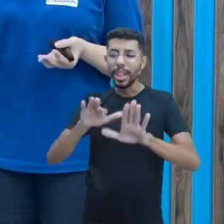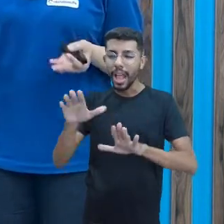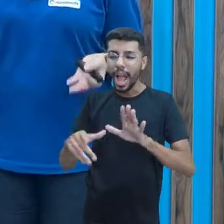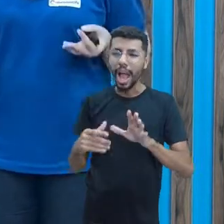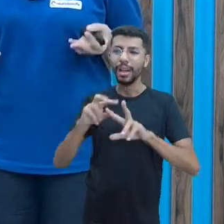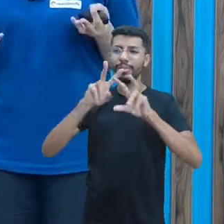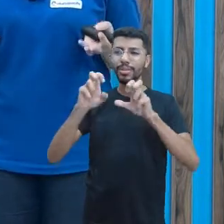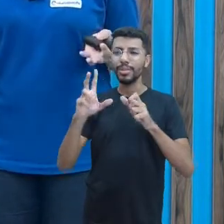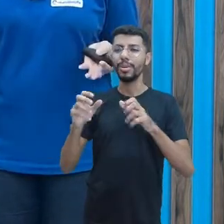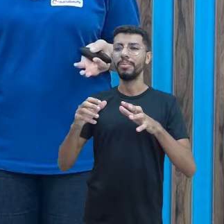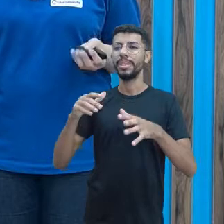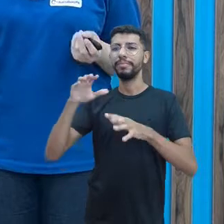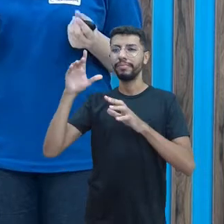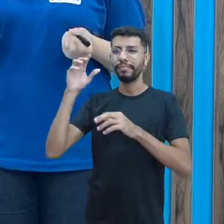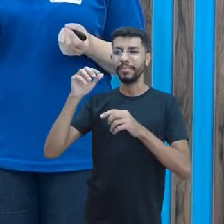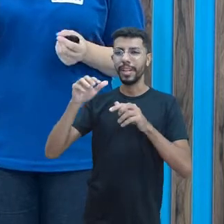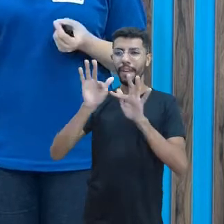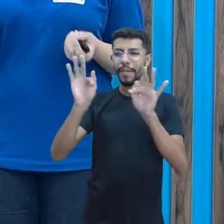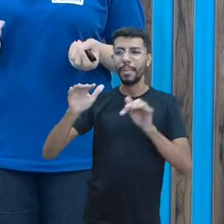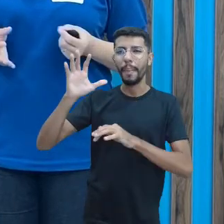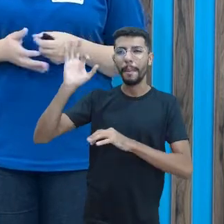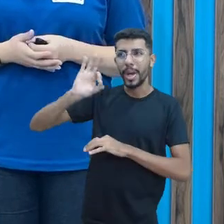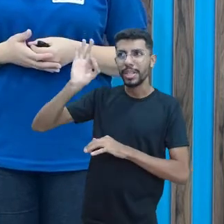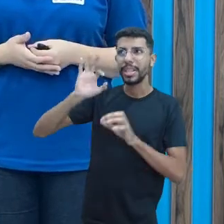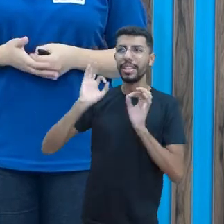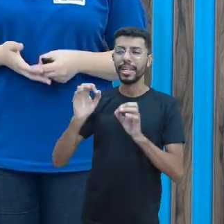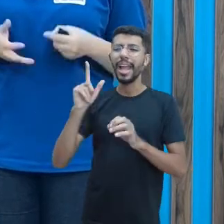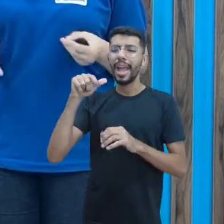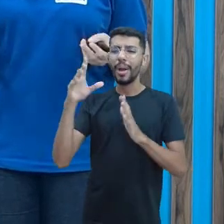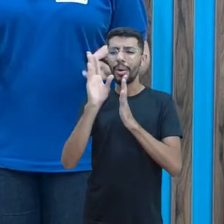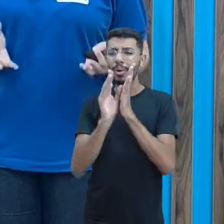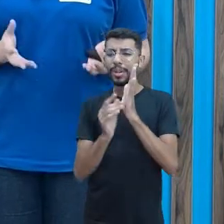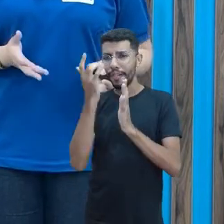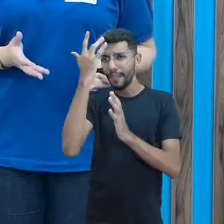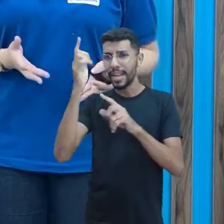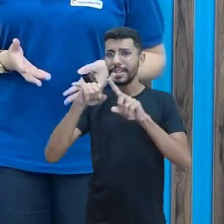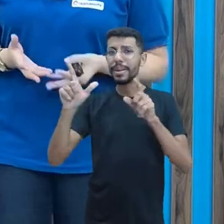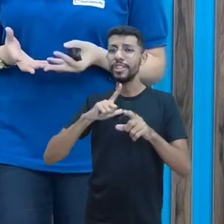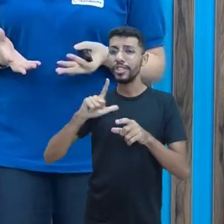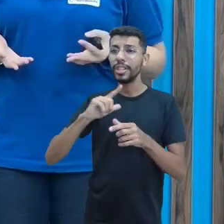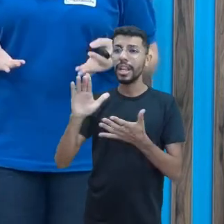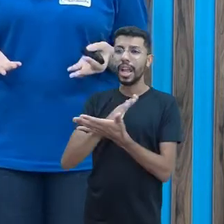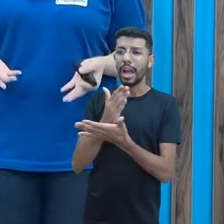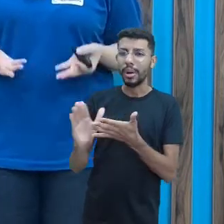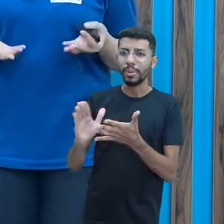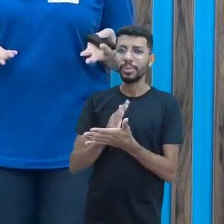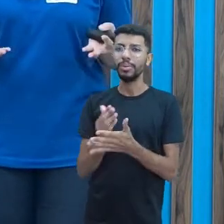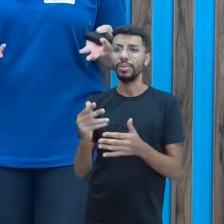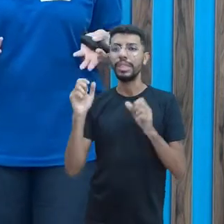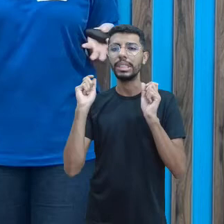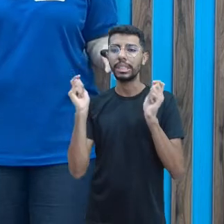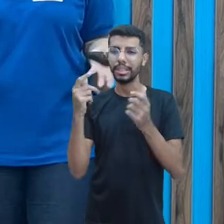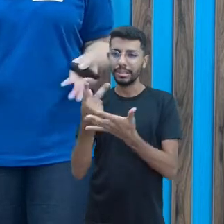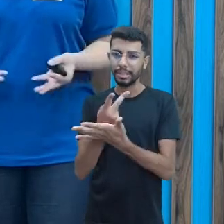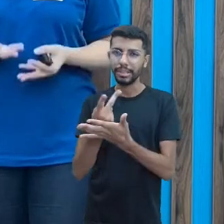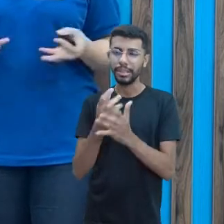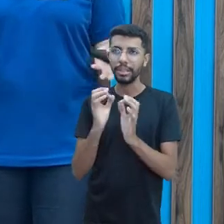um conteúdo relativamente fácil, mas que tem essas casquinhas de banana. E a gente traz as dicas para tentar ver se você consegue